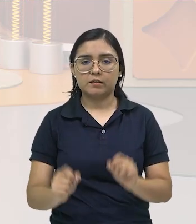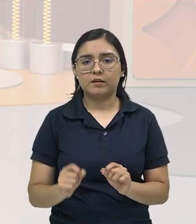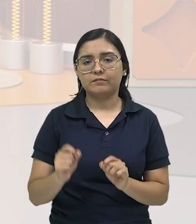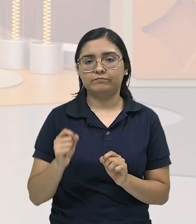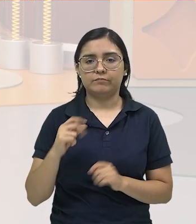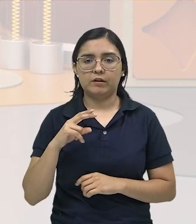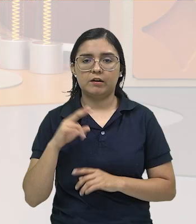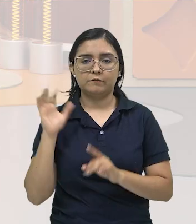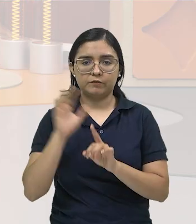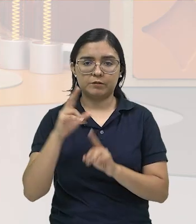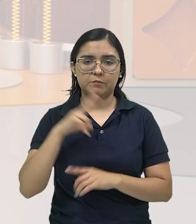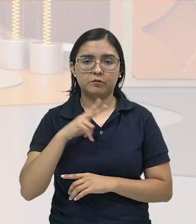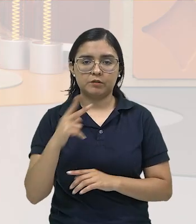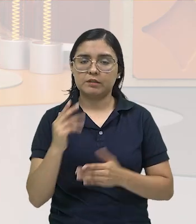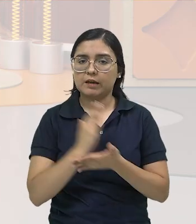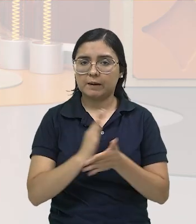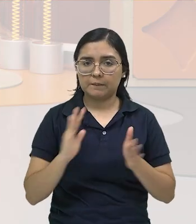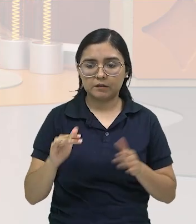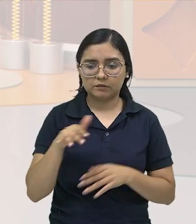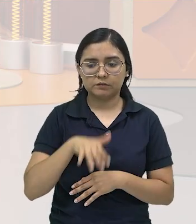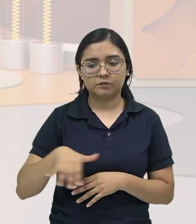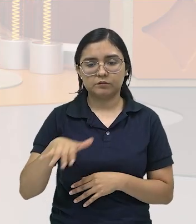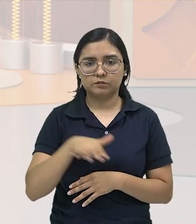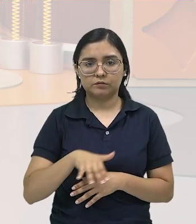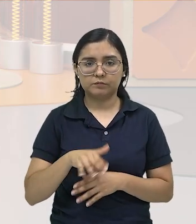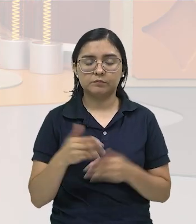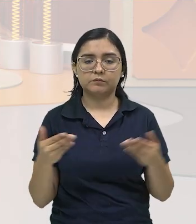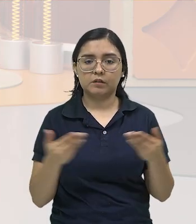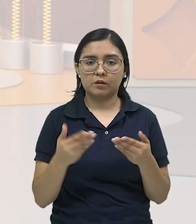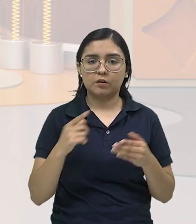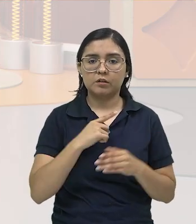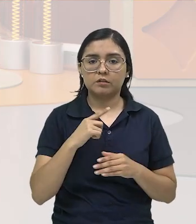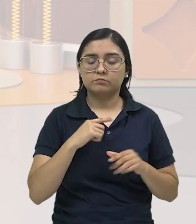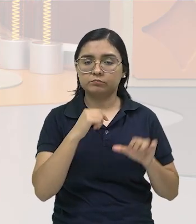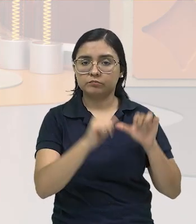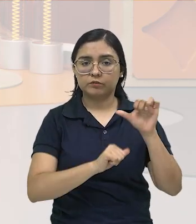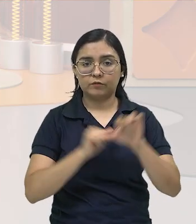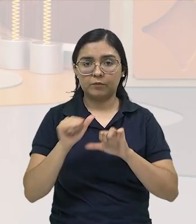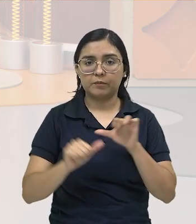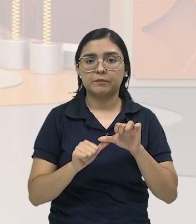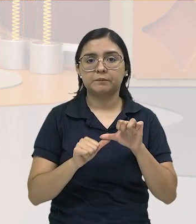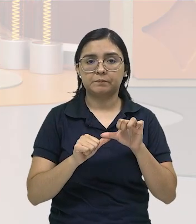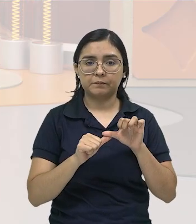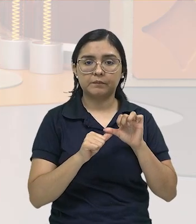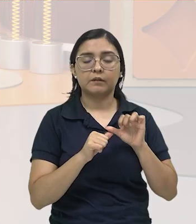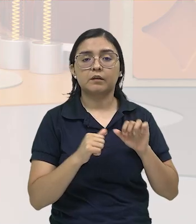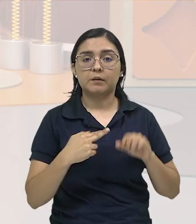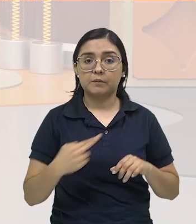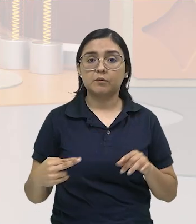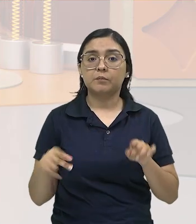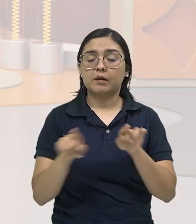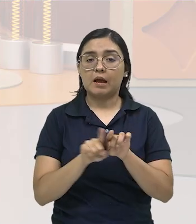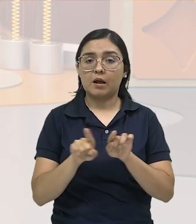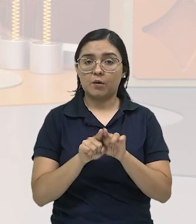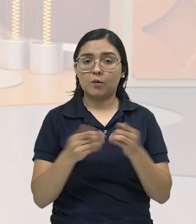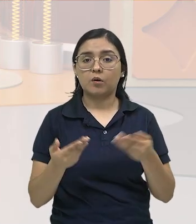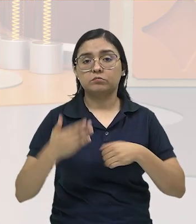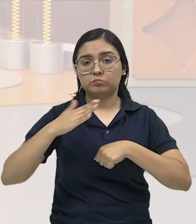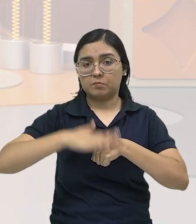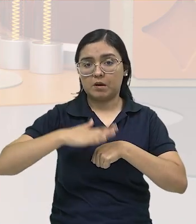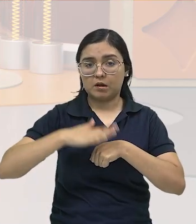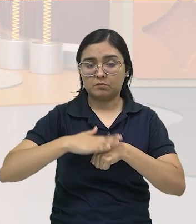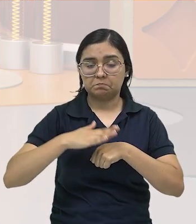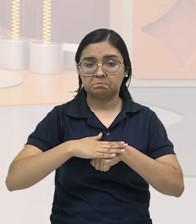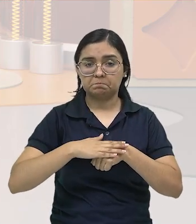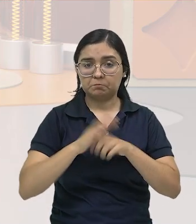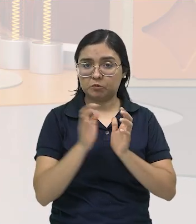acabaria nessa região, eles se tornariam republicanos, eles passariam a ter, então, maior autonomia